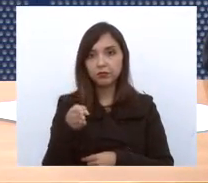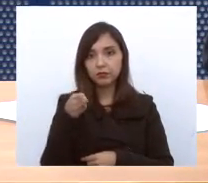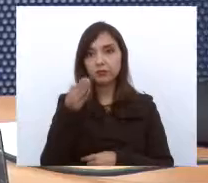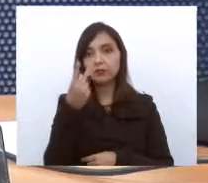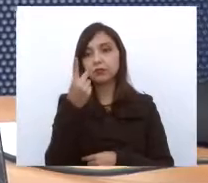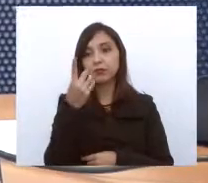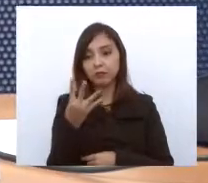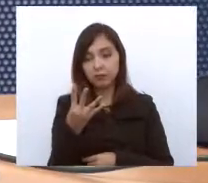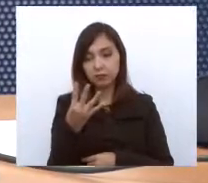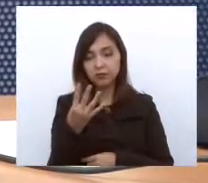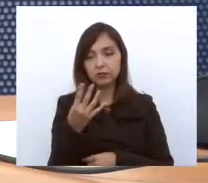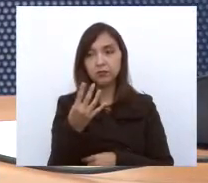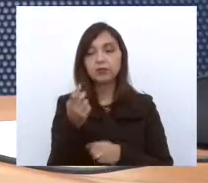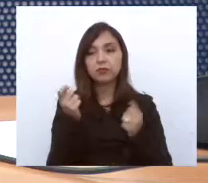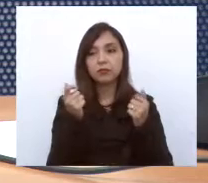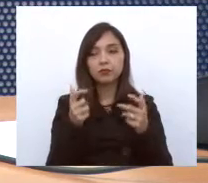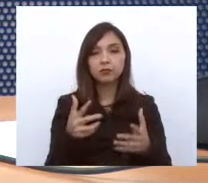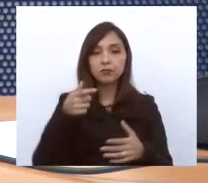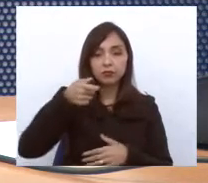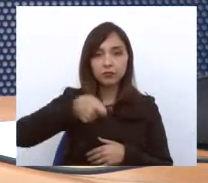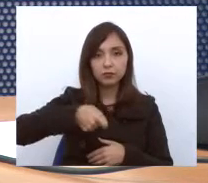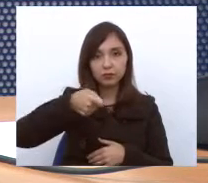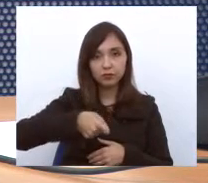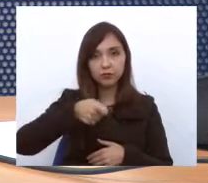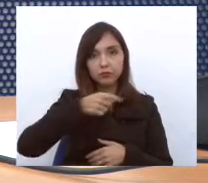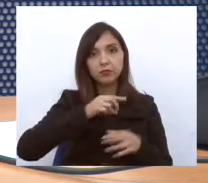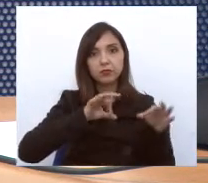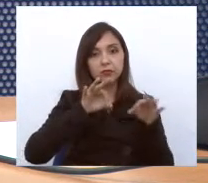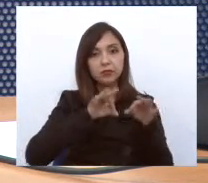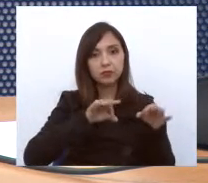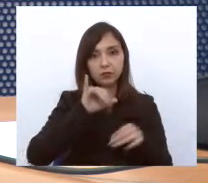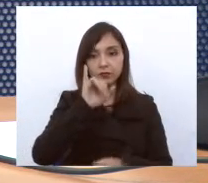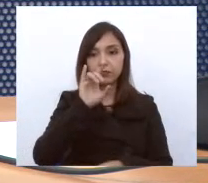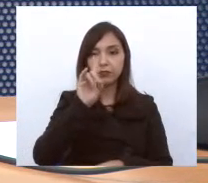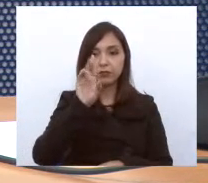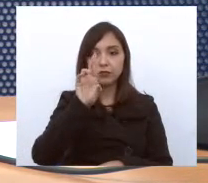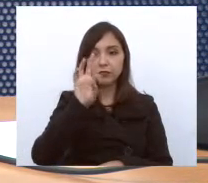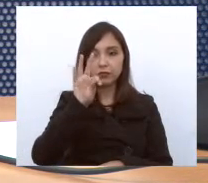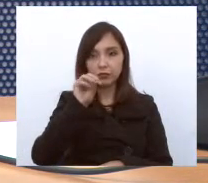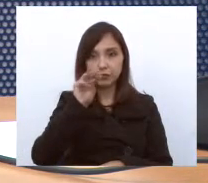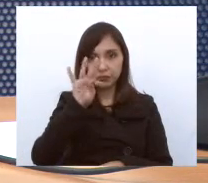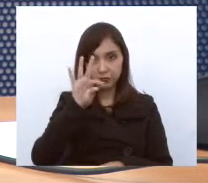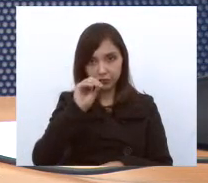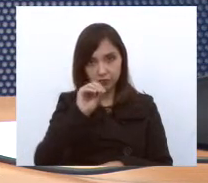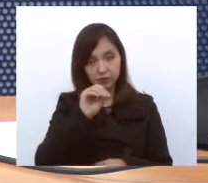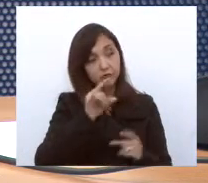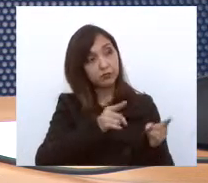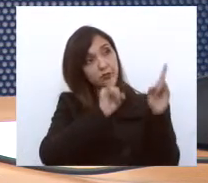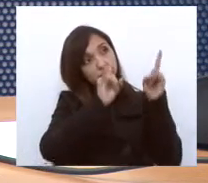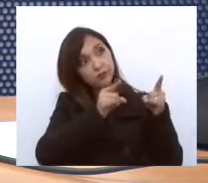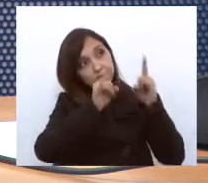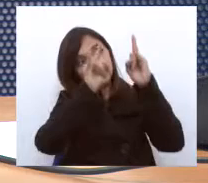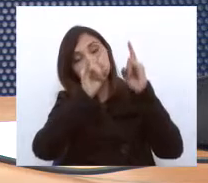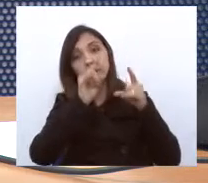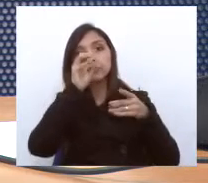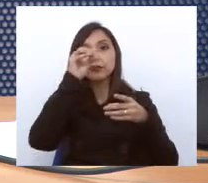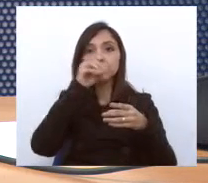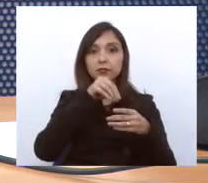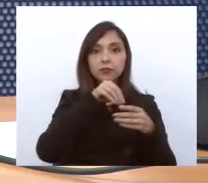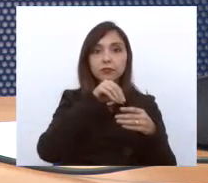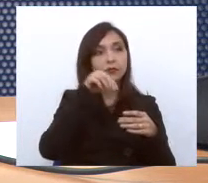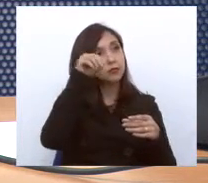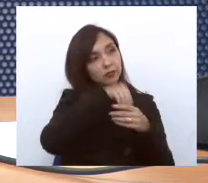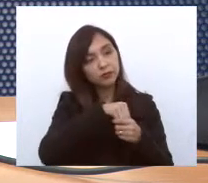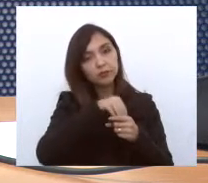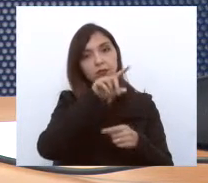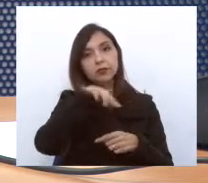4343-46/14. Institui a obrigatoriedade de instalação de hidrômetros individuais nas novas edificações residenciais e comerciais